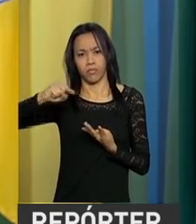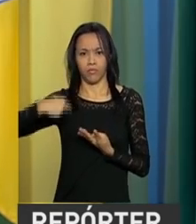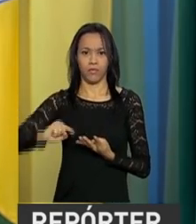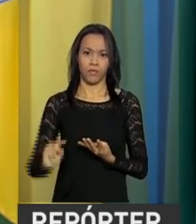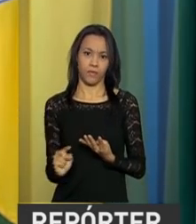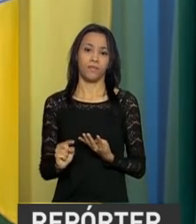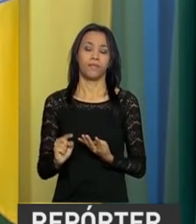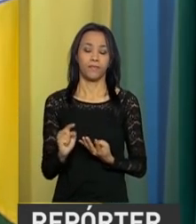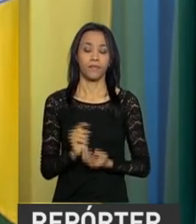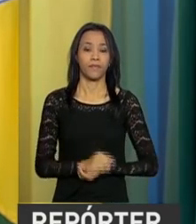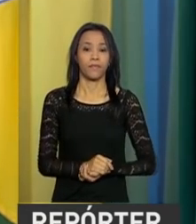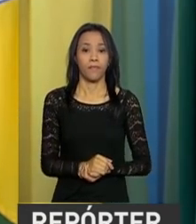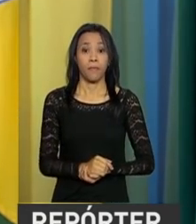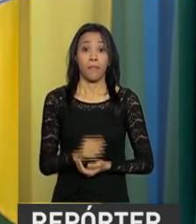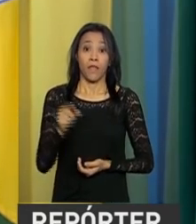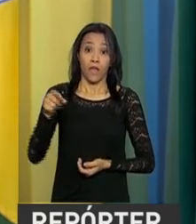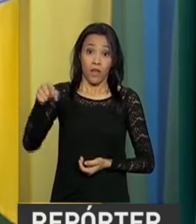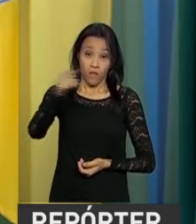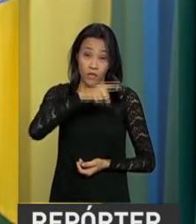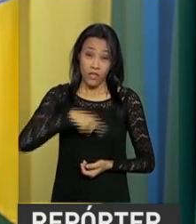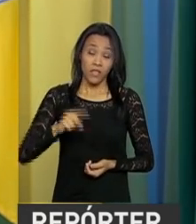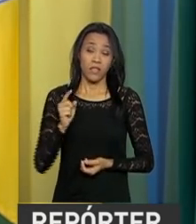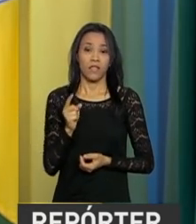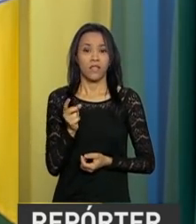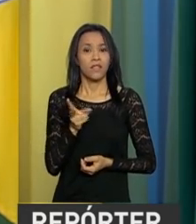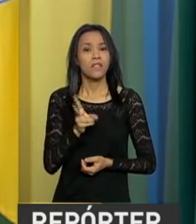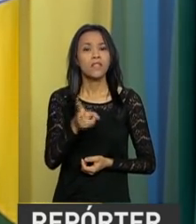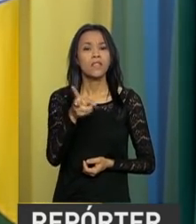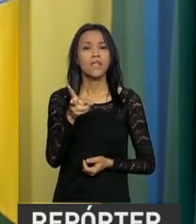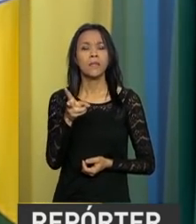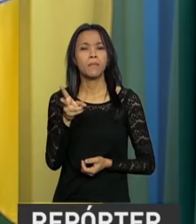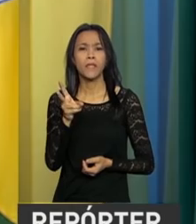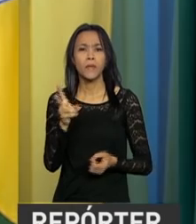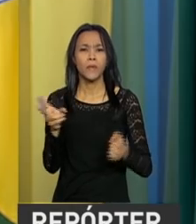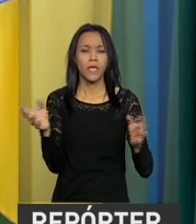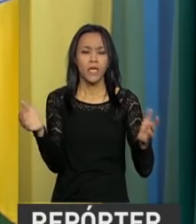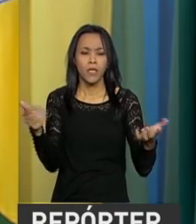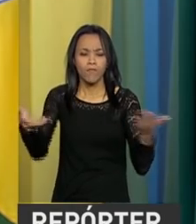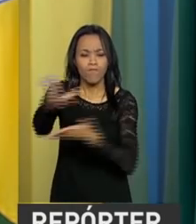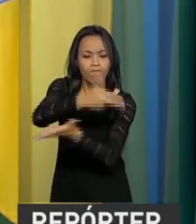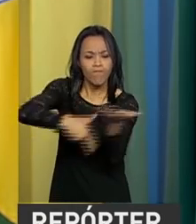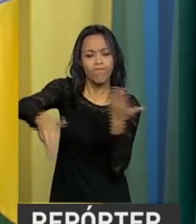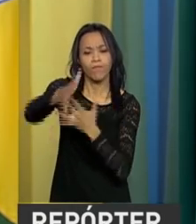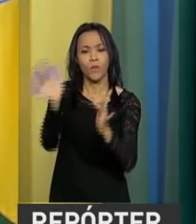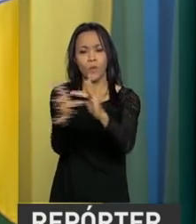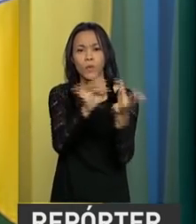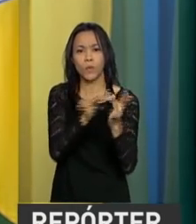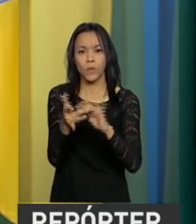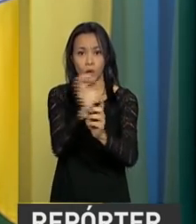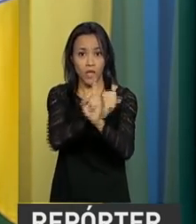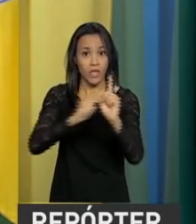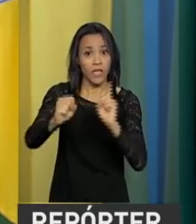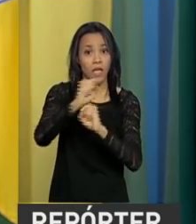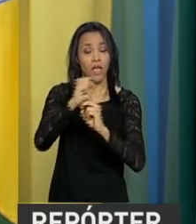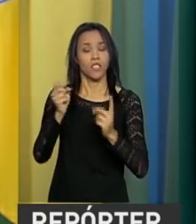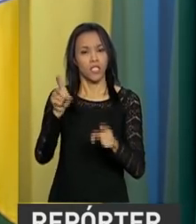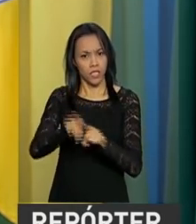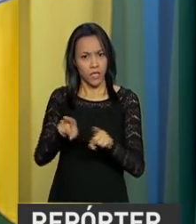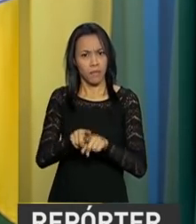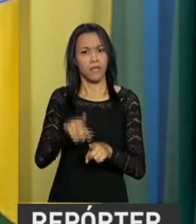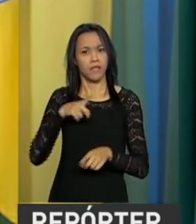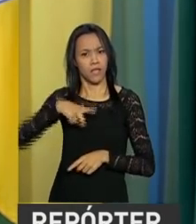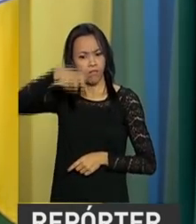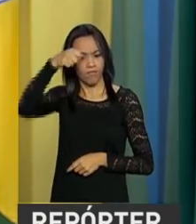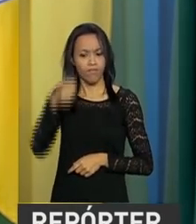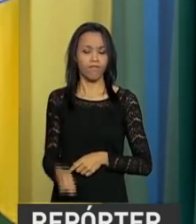os eficientes. Estar em sintonia com os anseios da sociedade. E ser absolutamente intransigente